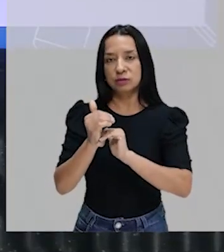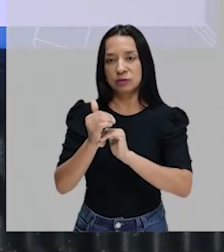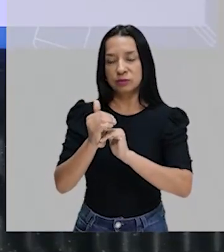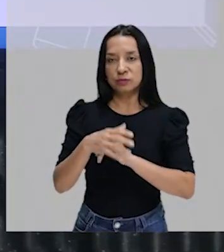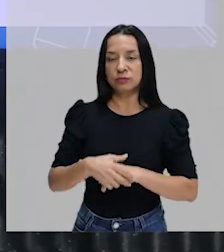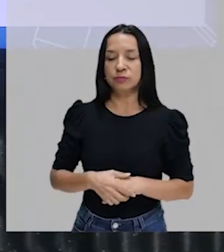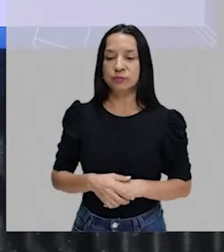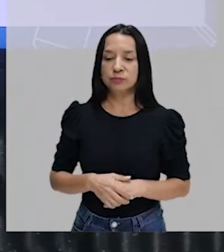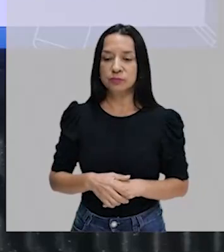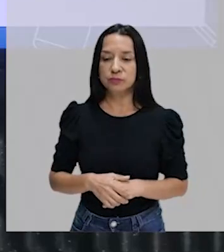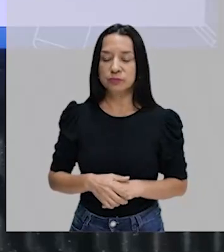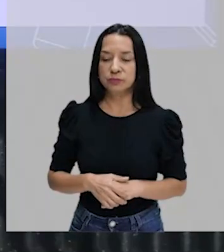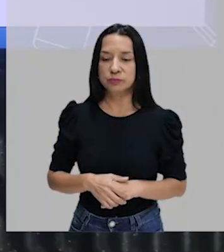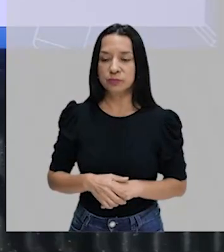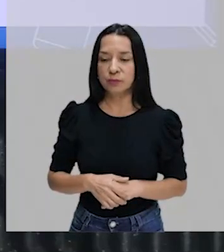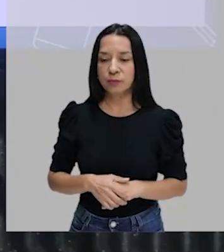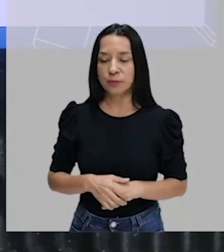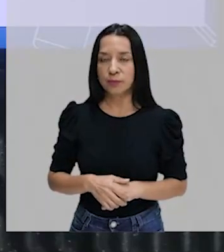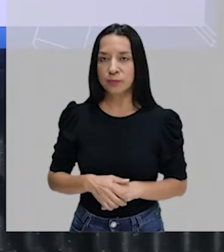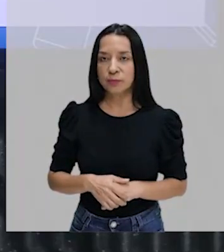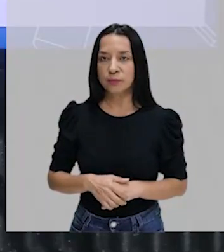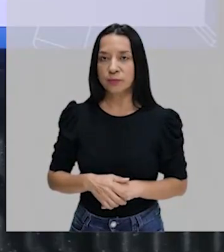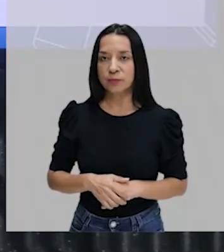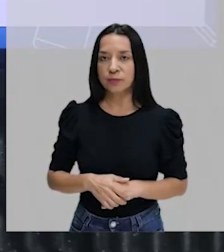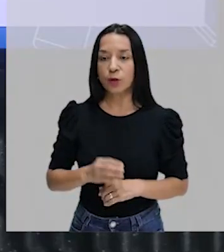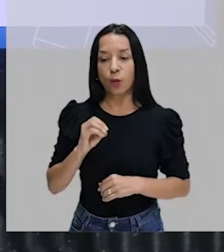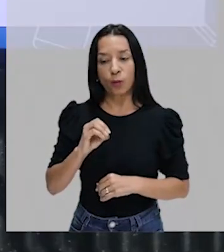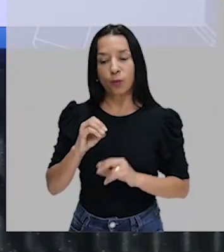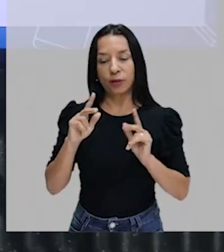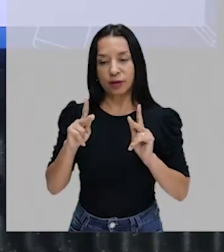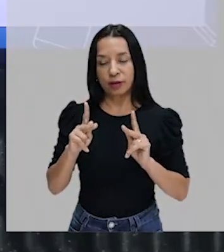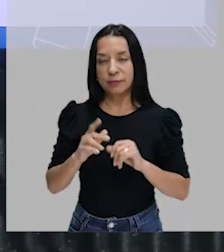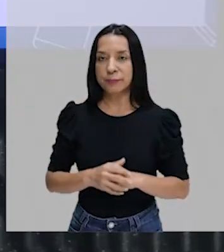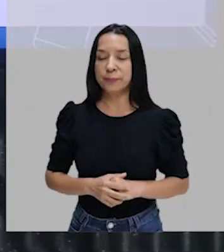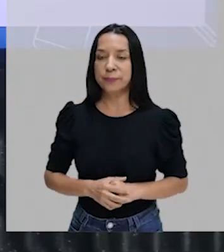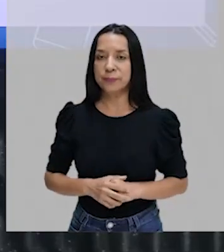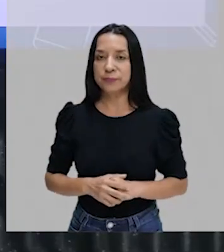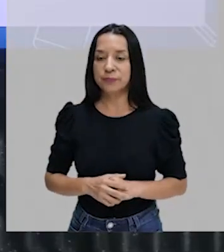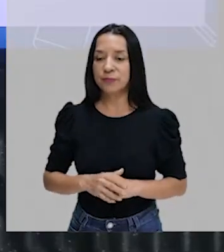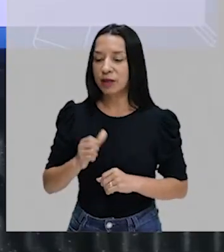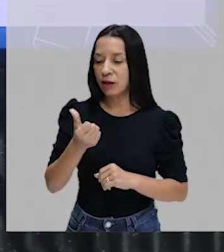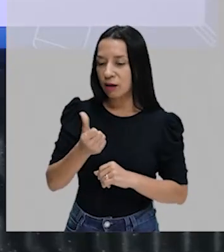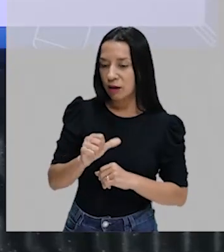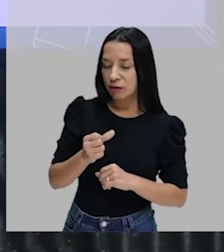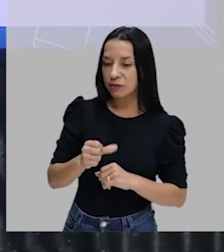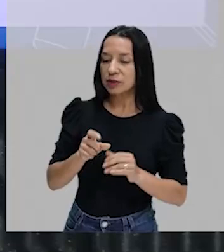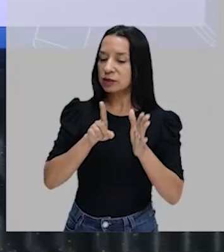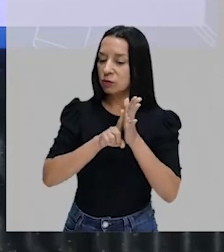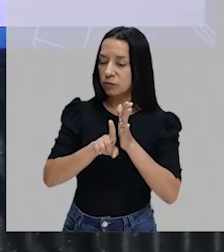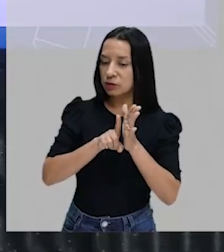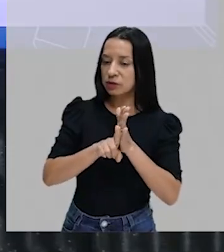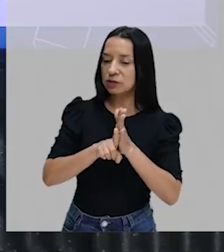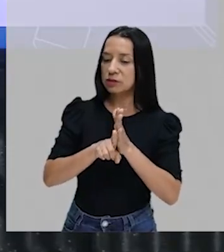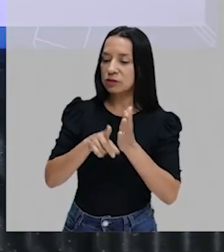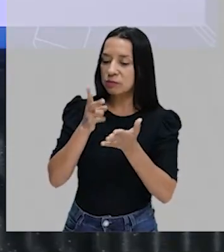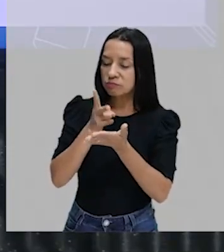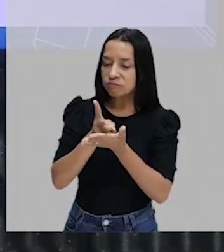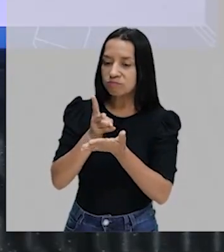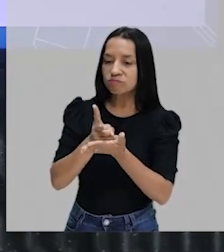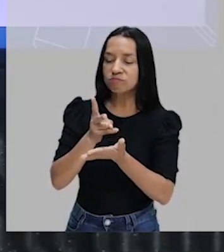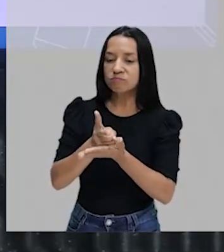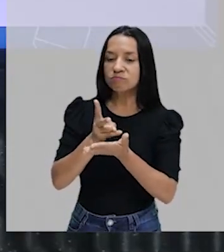do seu meso ou do seu macrociclo. Tranquilo? Beleza? A avaliação ela é constante.